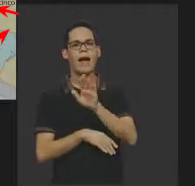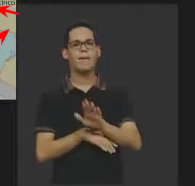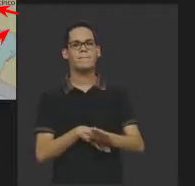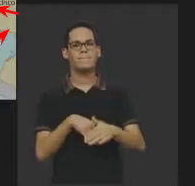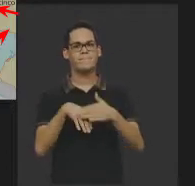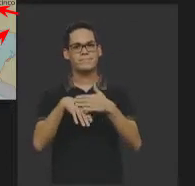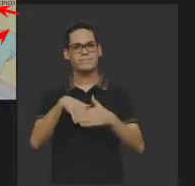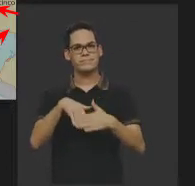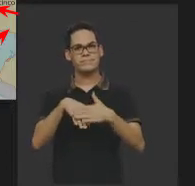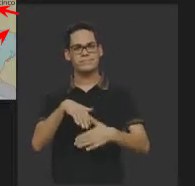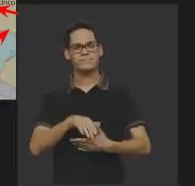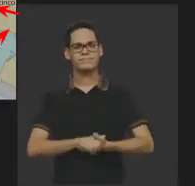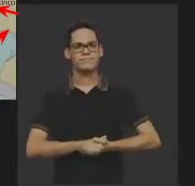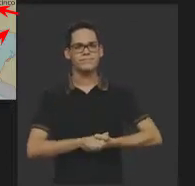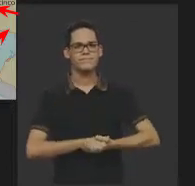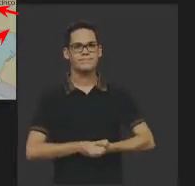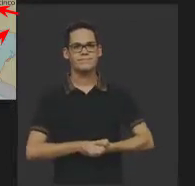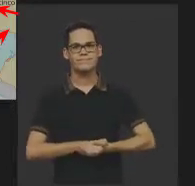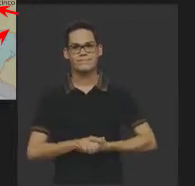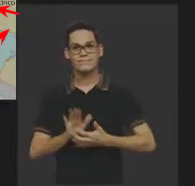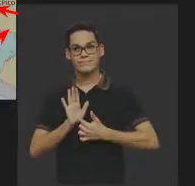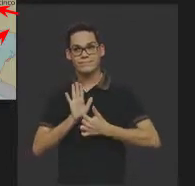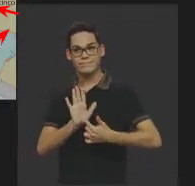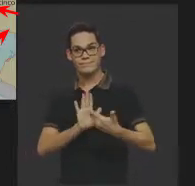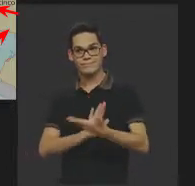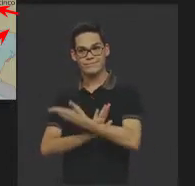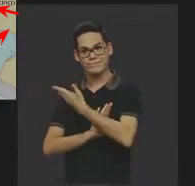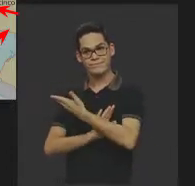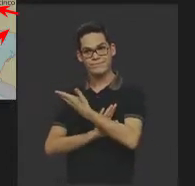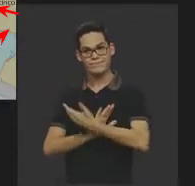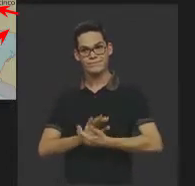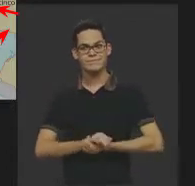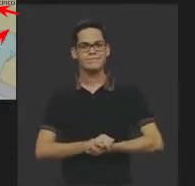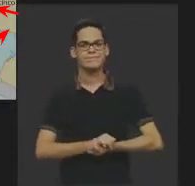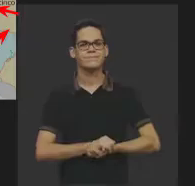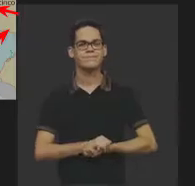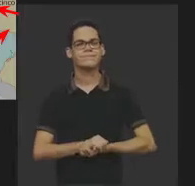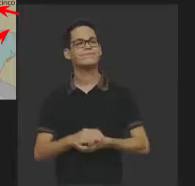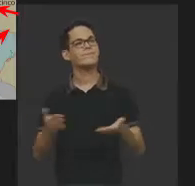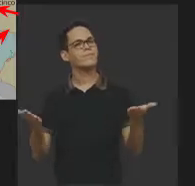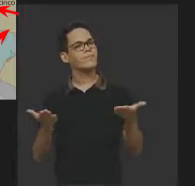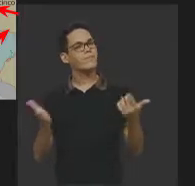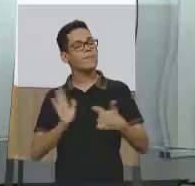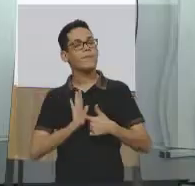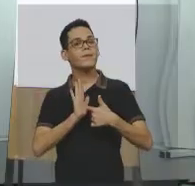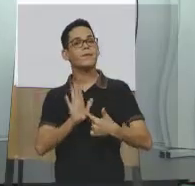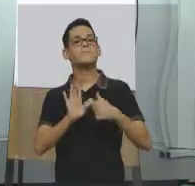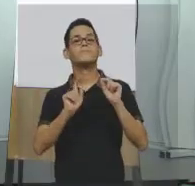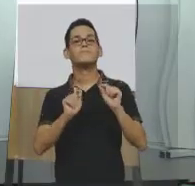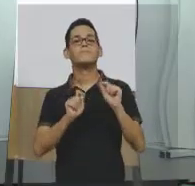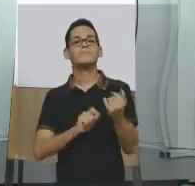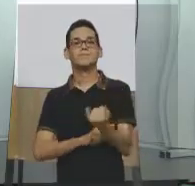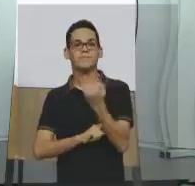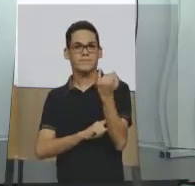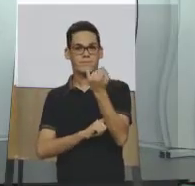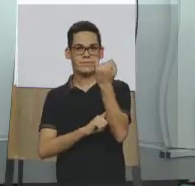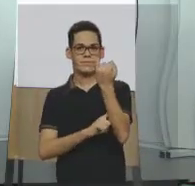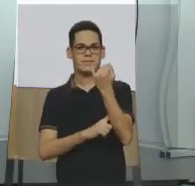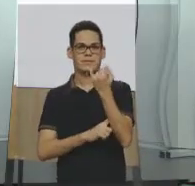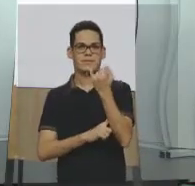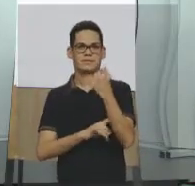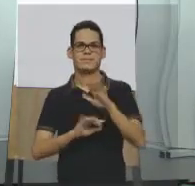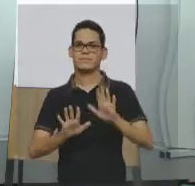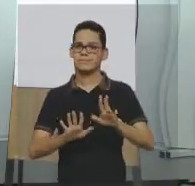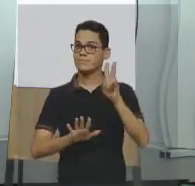aí essa placa sul-americana. E é aí que eu gosto de dar um destaque importante.